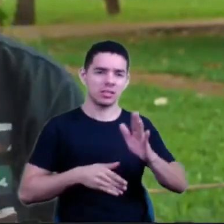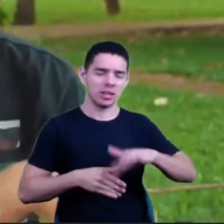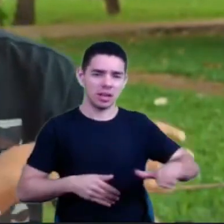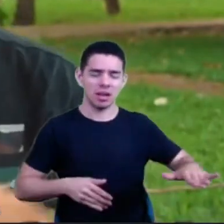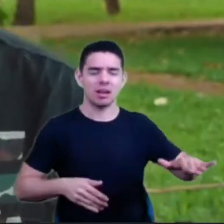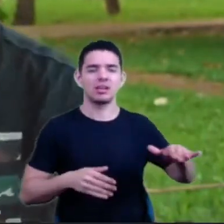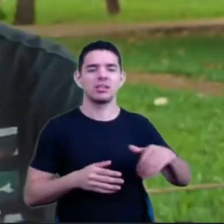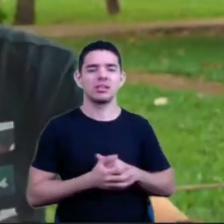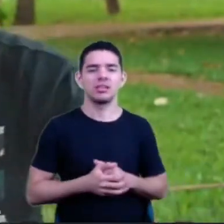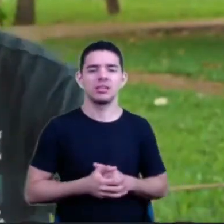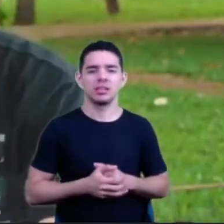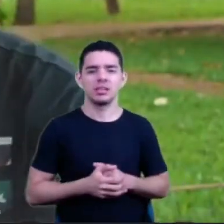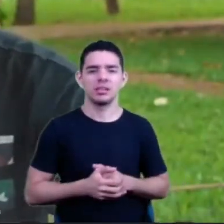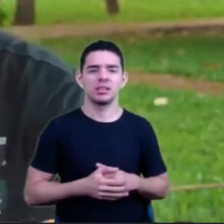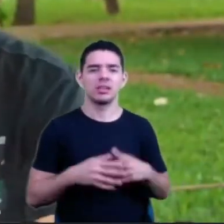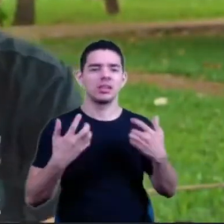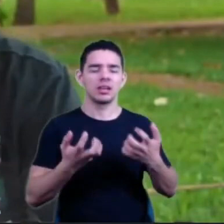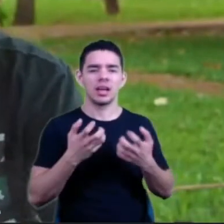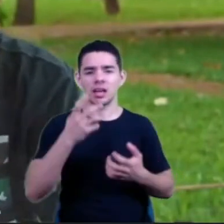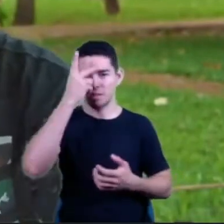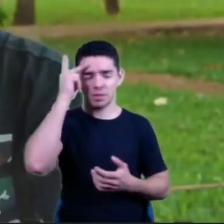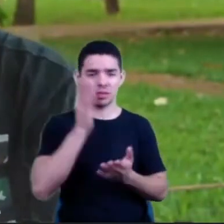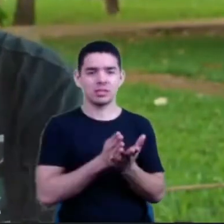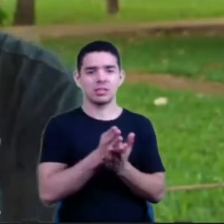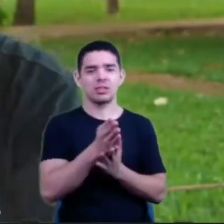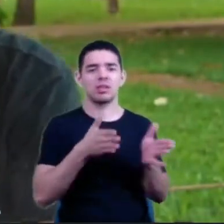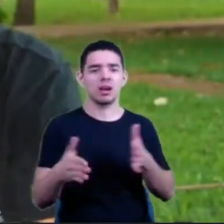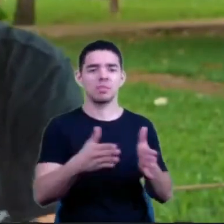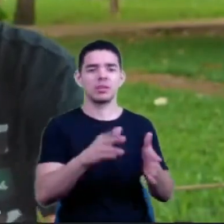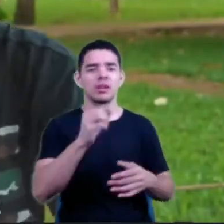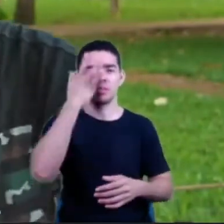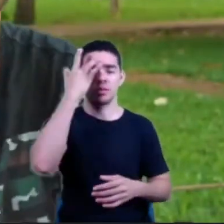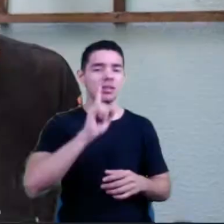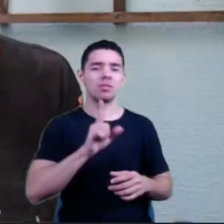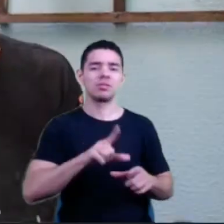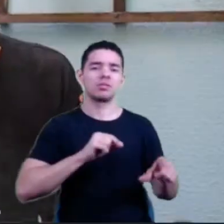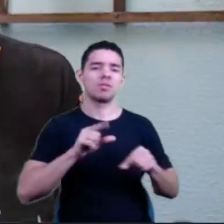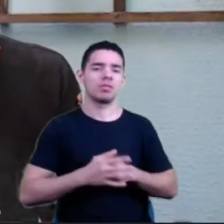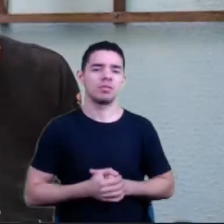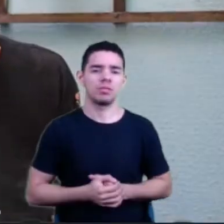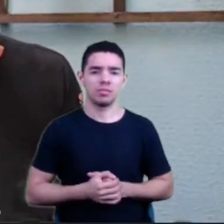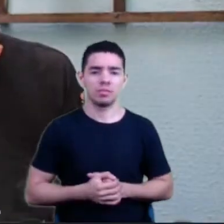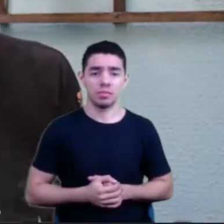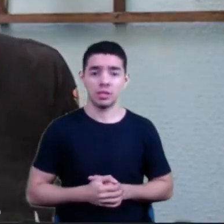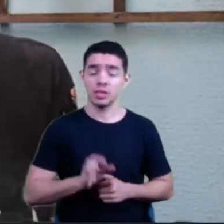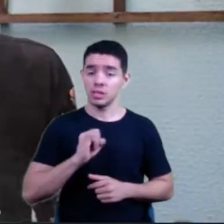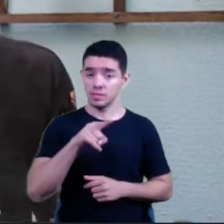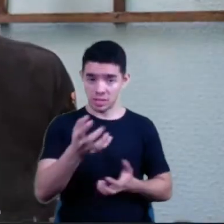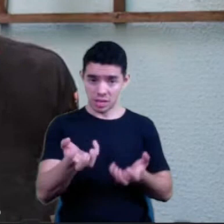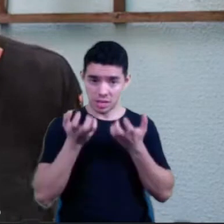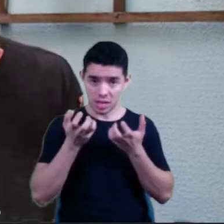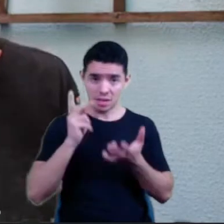quer que siga um caminho que a pessoa às vezes não escolhe. Se você quer realmente